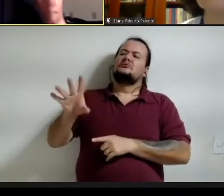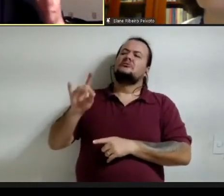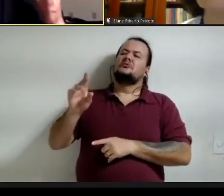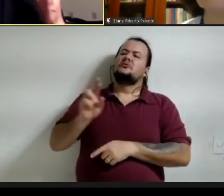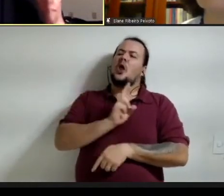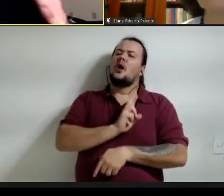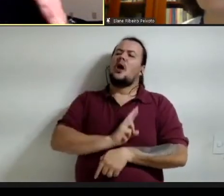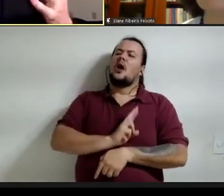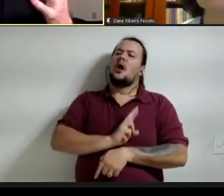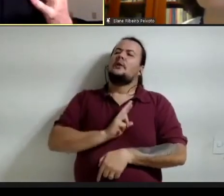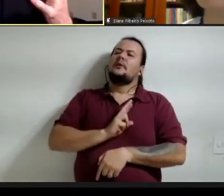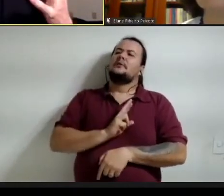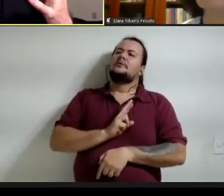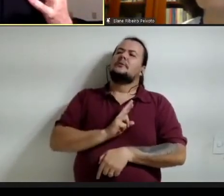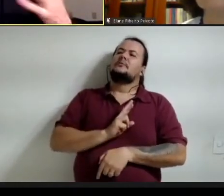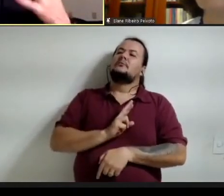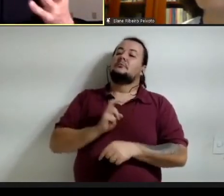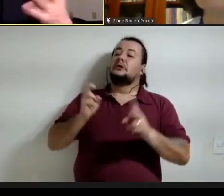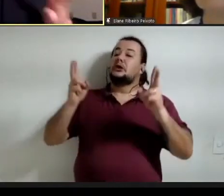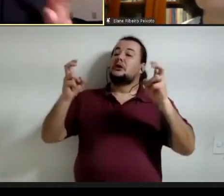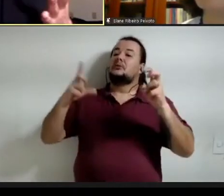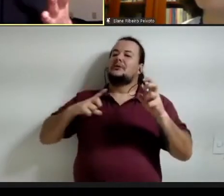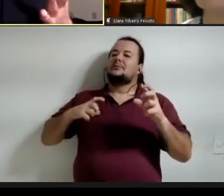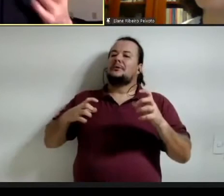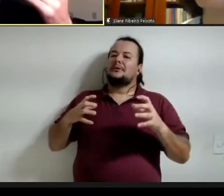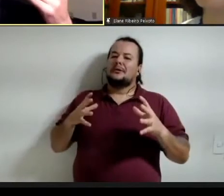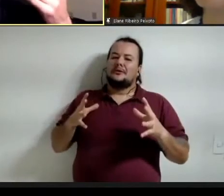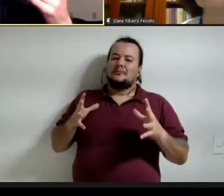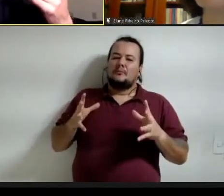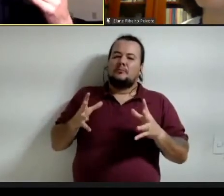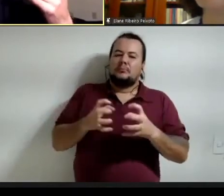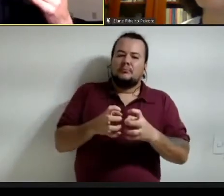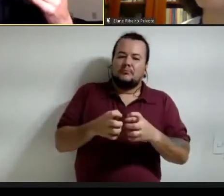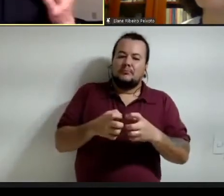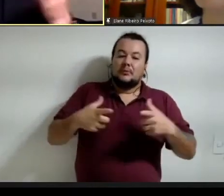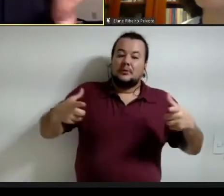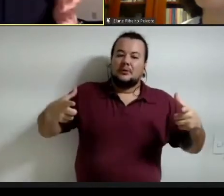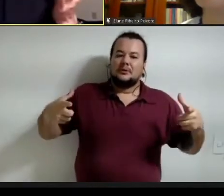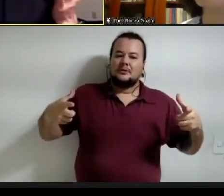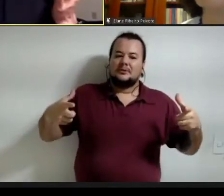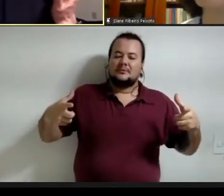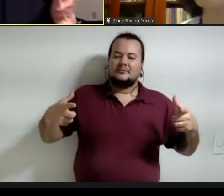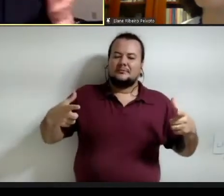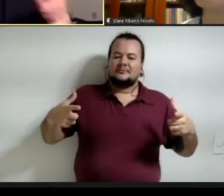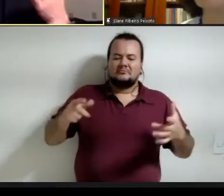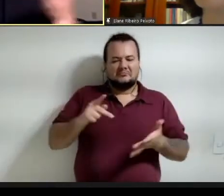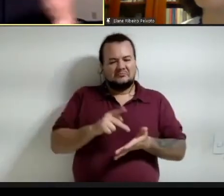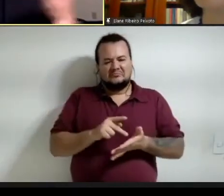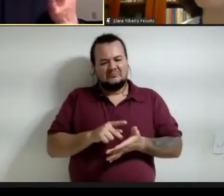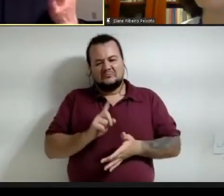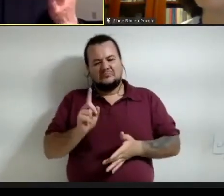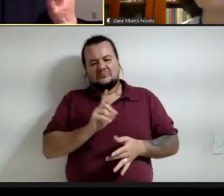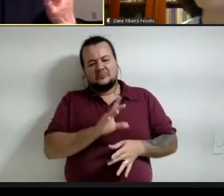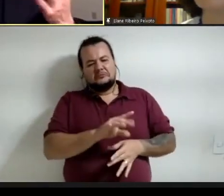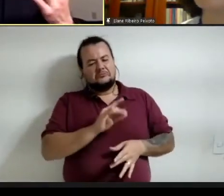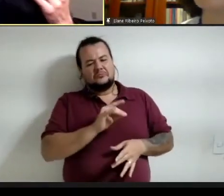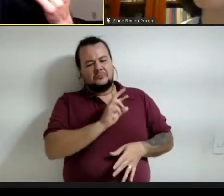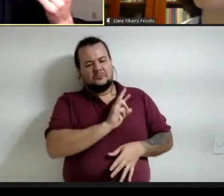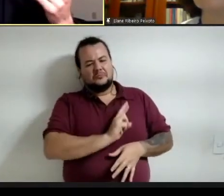um tema que tem um impacto no território gigantesco. De verdade, a gente não escolheu religião porque a gente